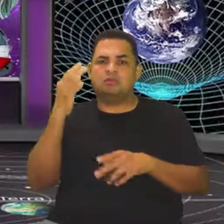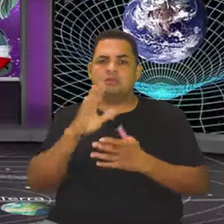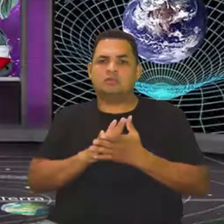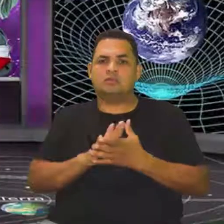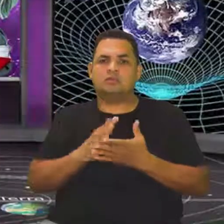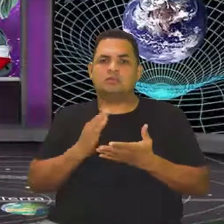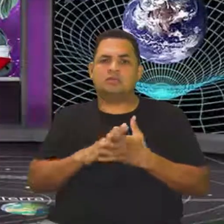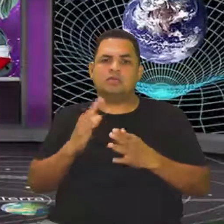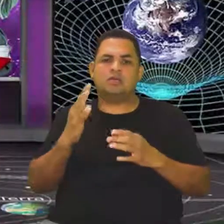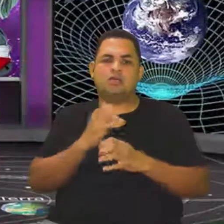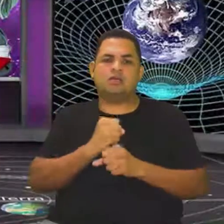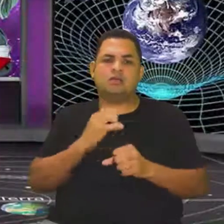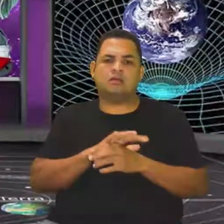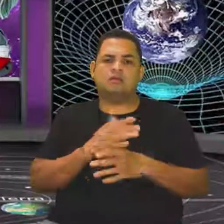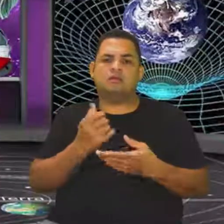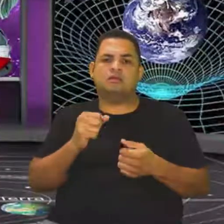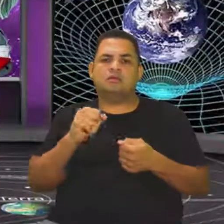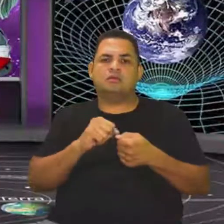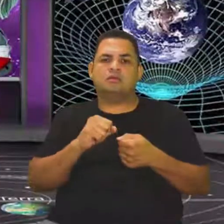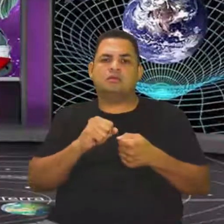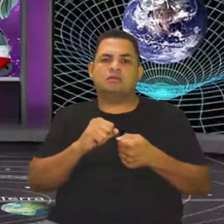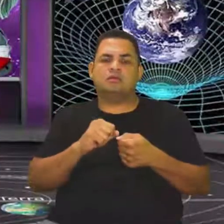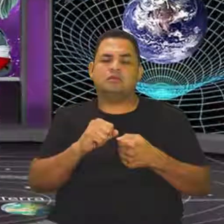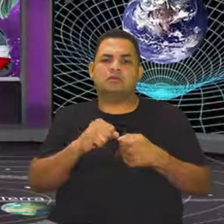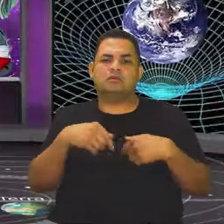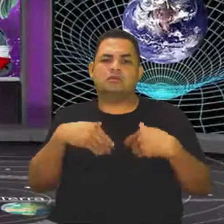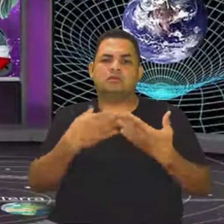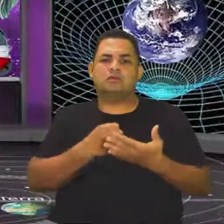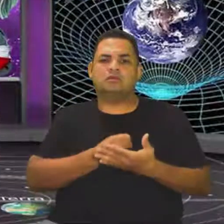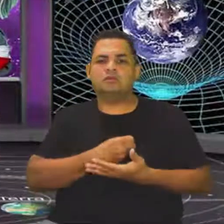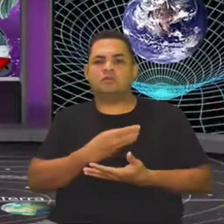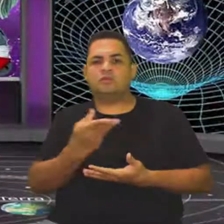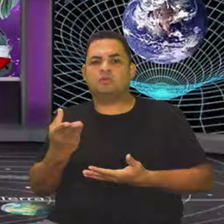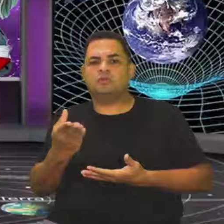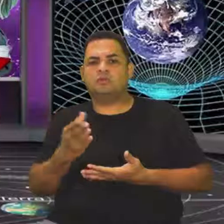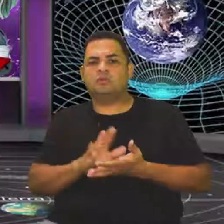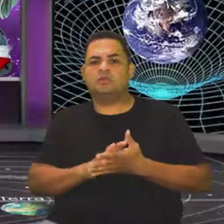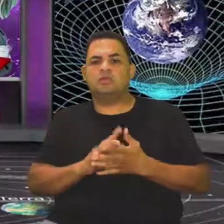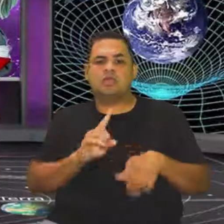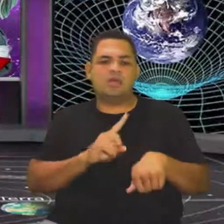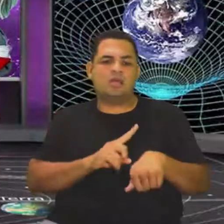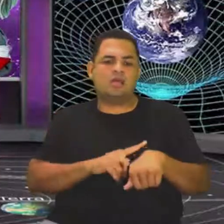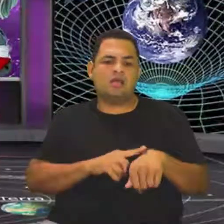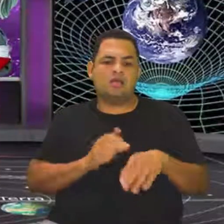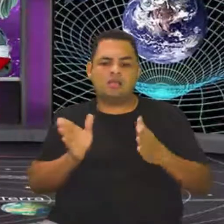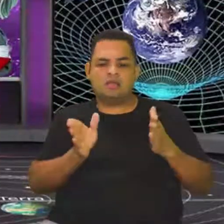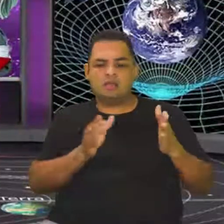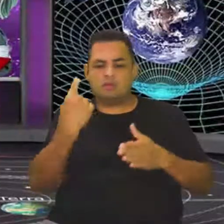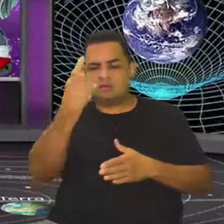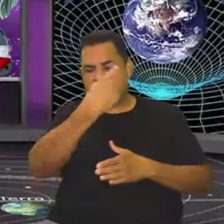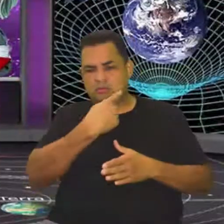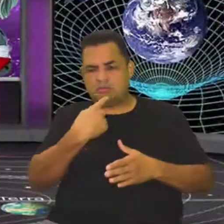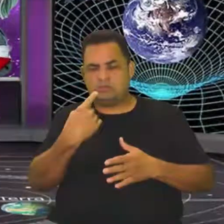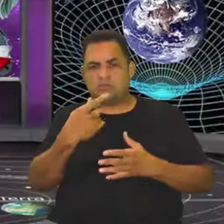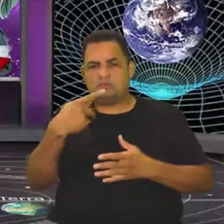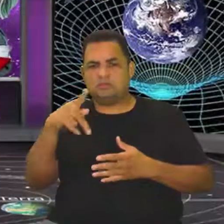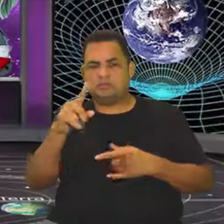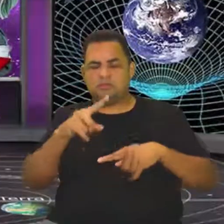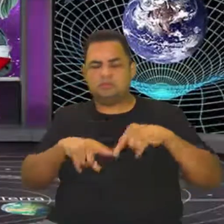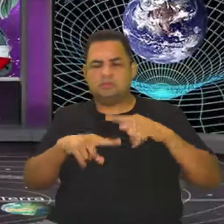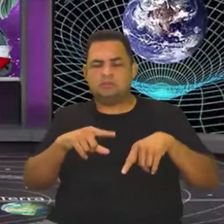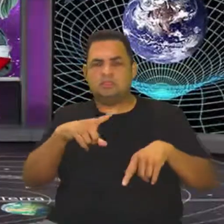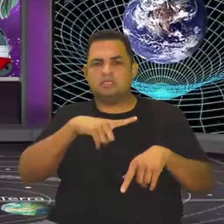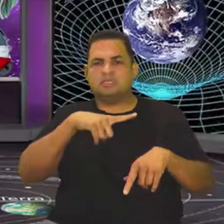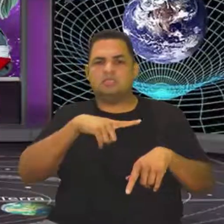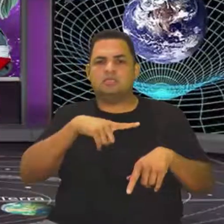o cálculo da energia ele é justamente feito na quantidade da potência por hora lá dos seus equipamentos. Então se você